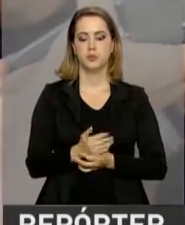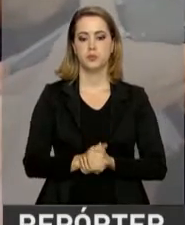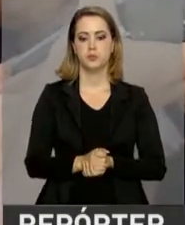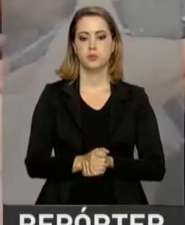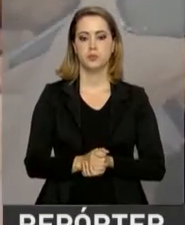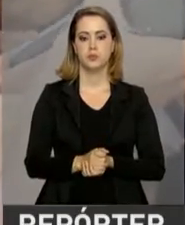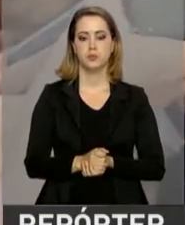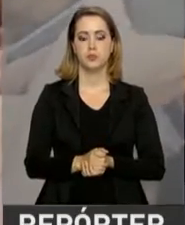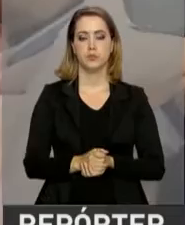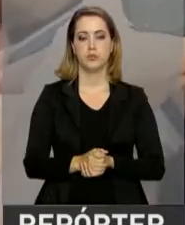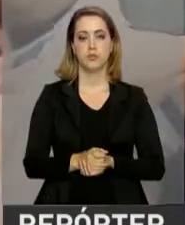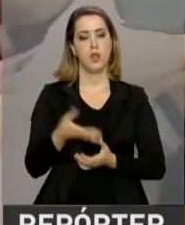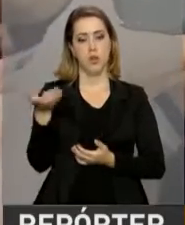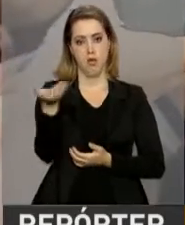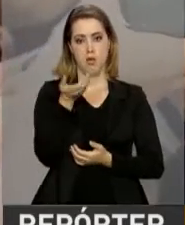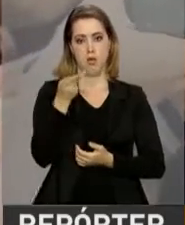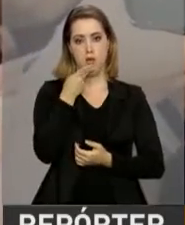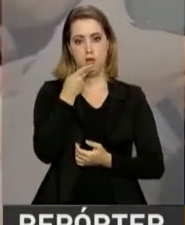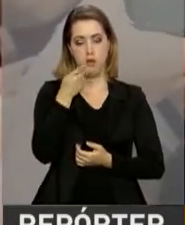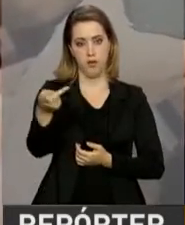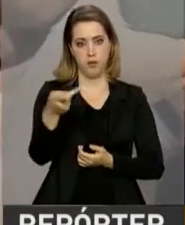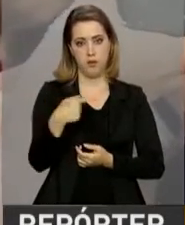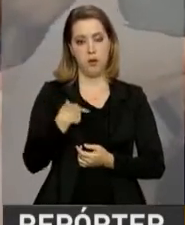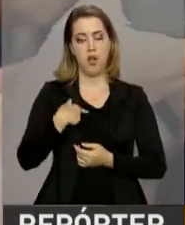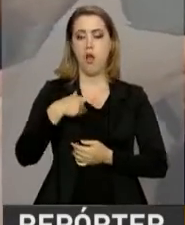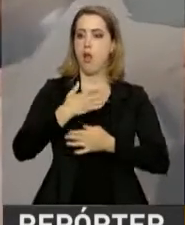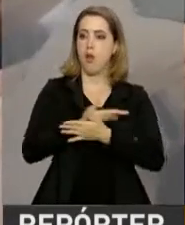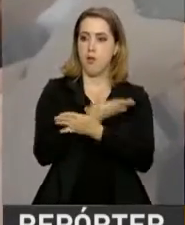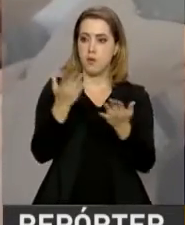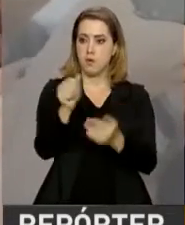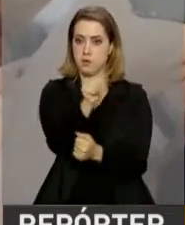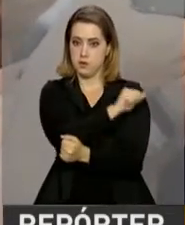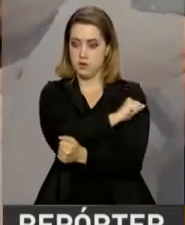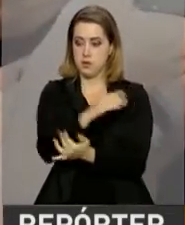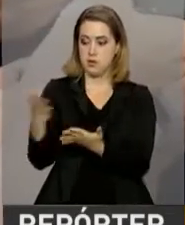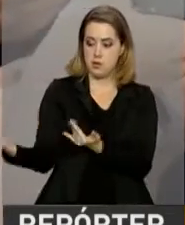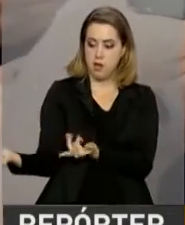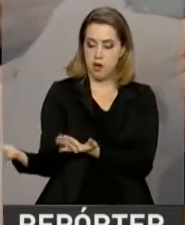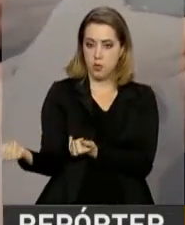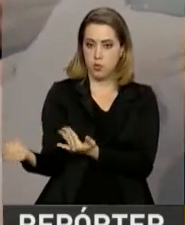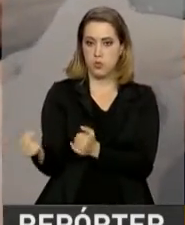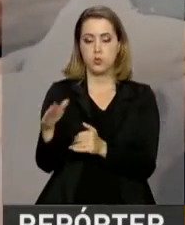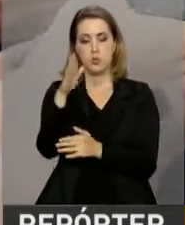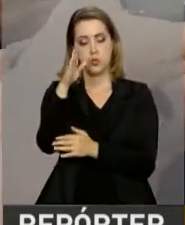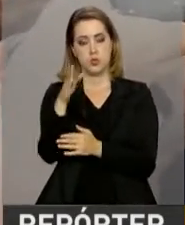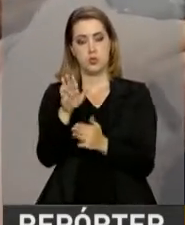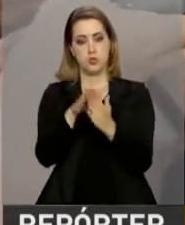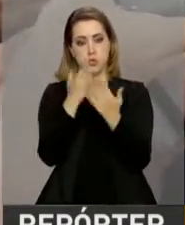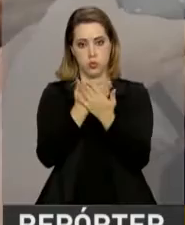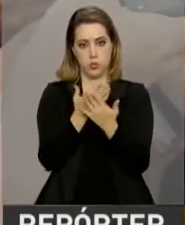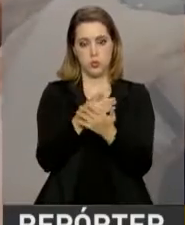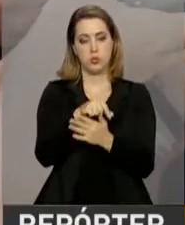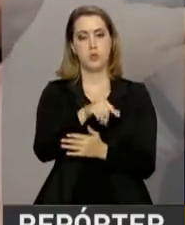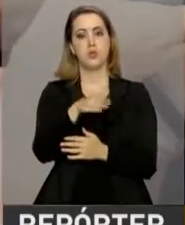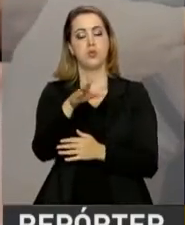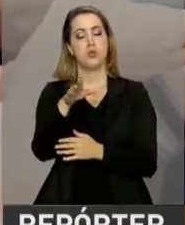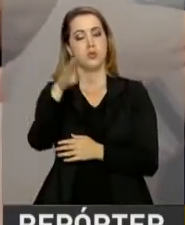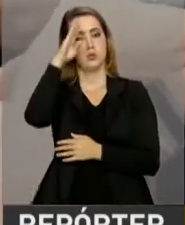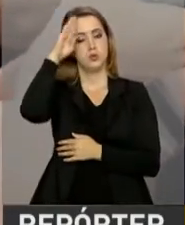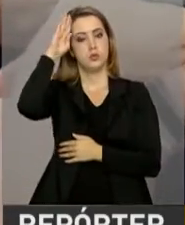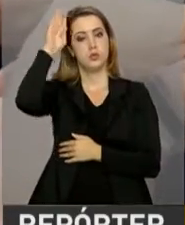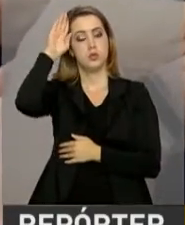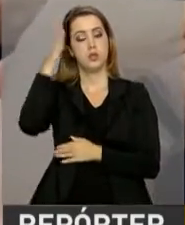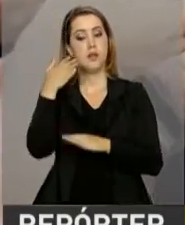eu quero inclusive aproveitar o momento para tranqüilizar os jovens do brasil estudantes universitários que aqueles que se submeteram